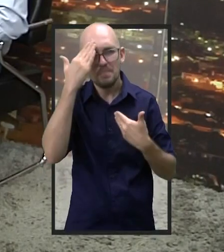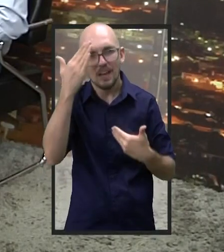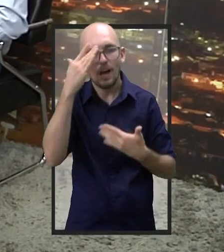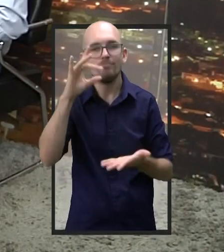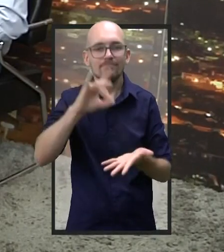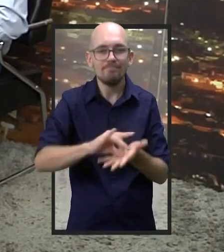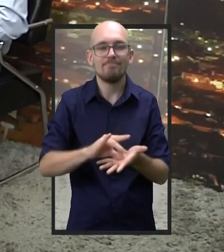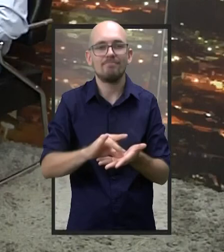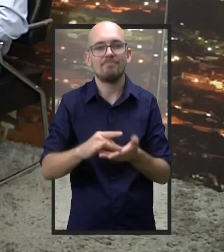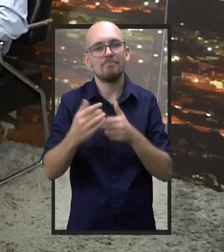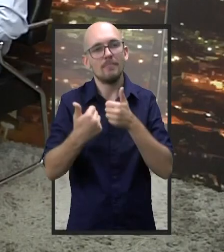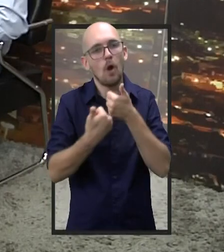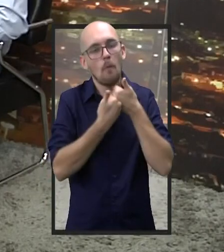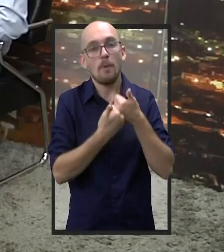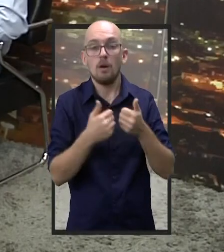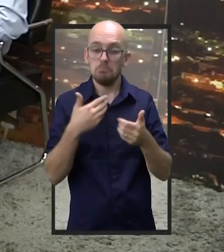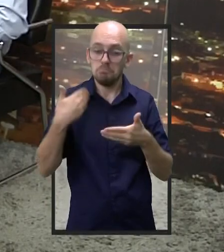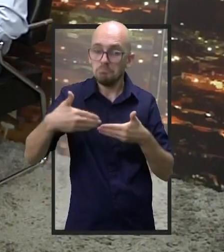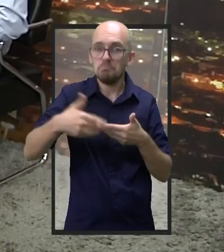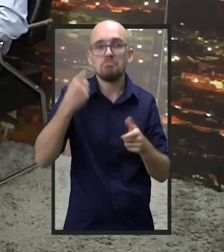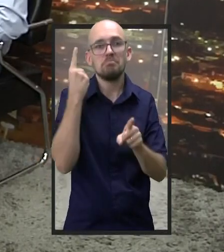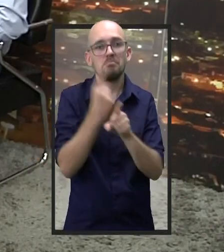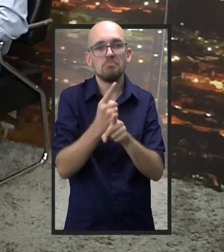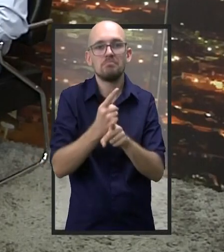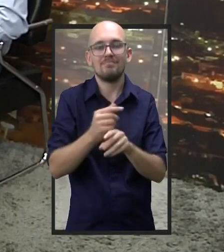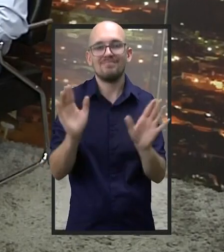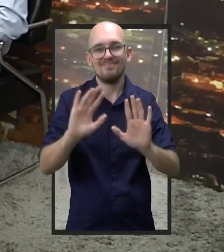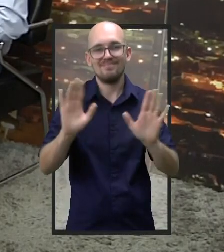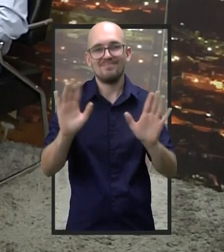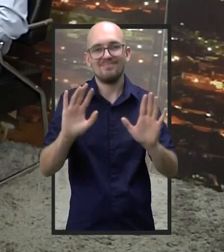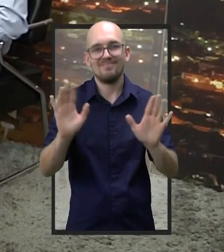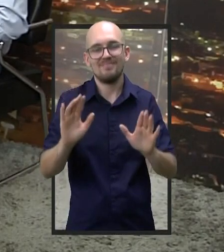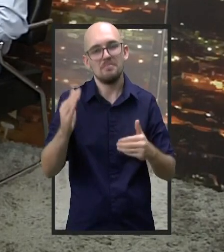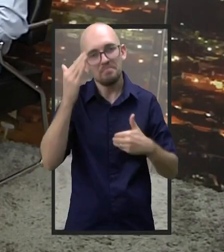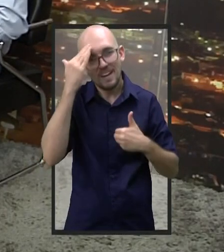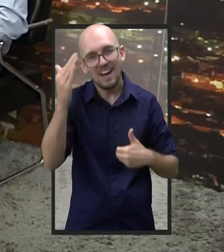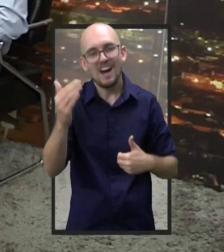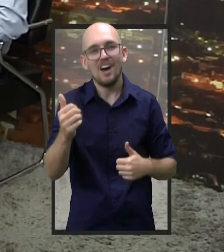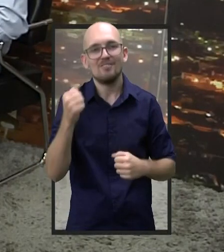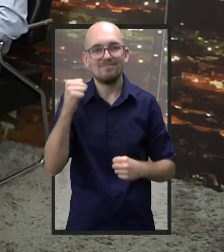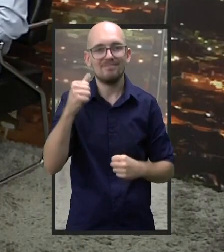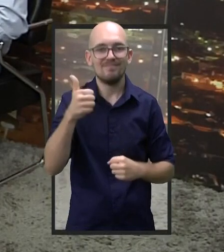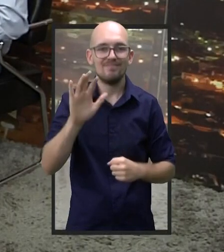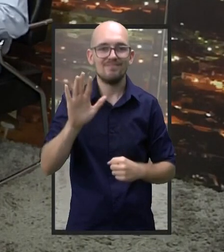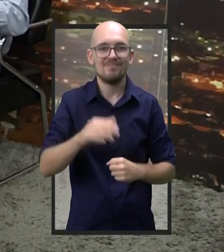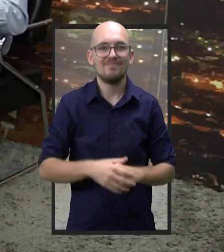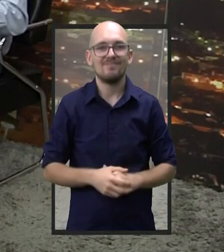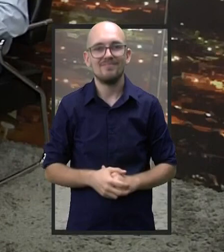acompanhar e nos encontramos aí no decorrer da programação. Até a próxima. Muito obrigado. Valeu!